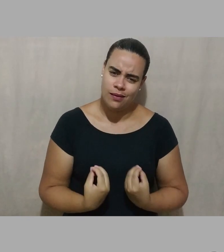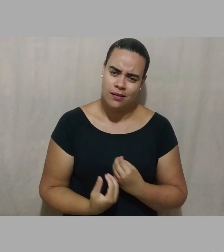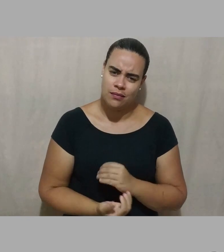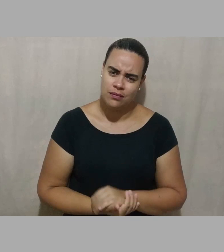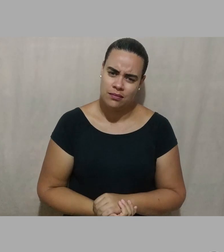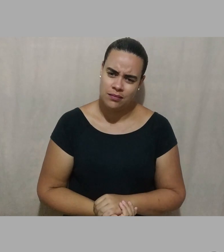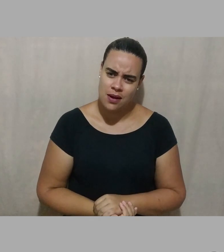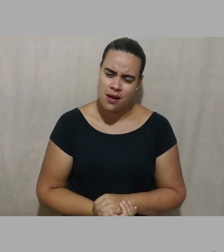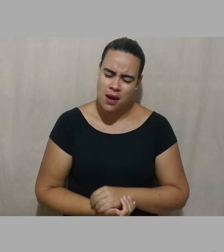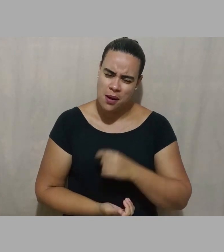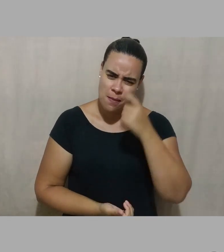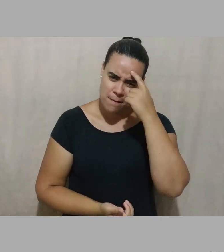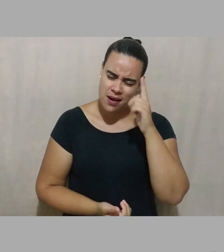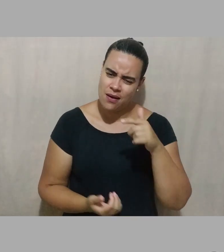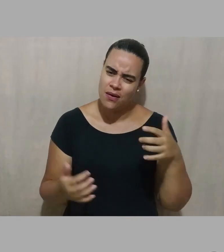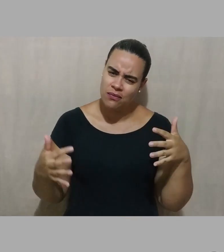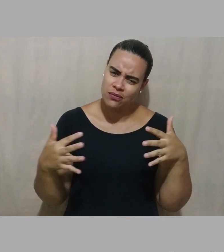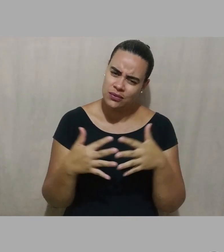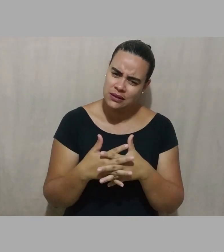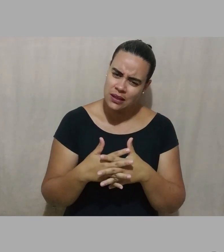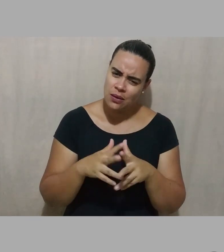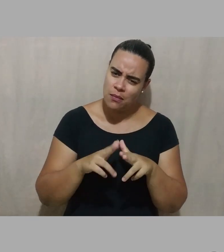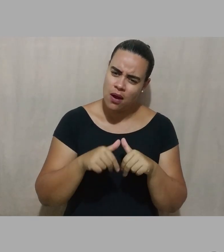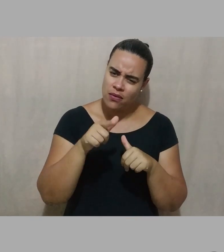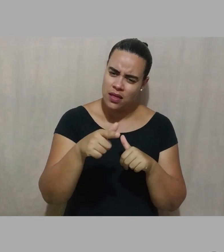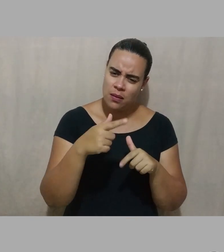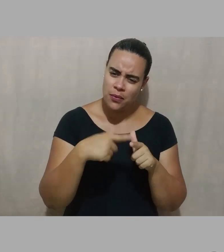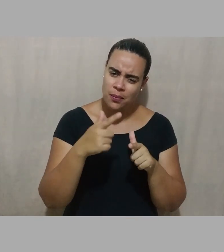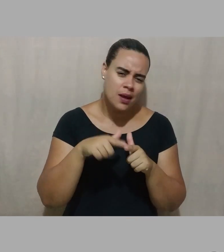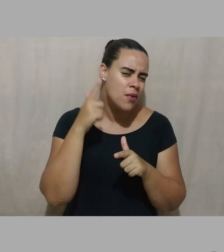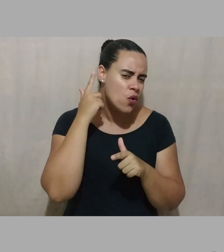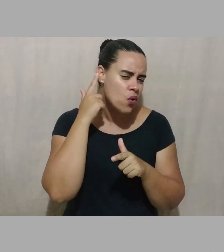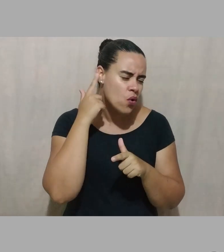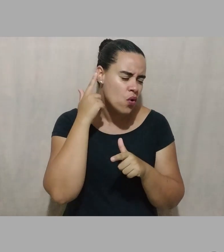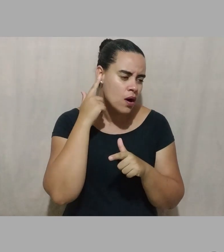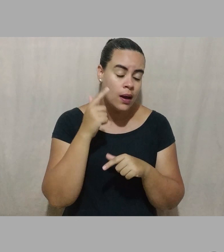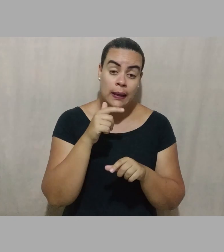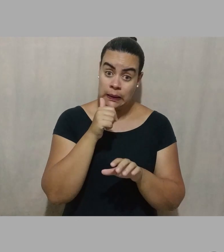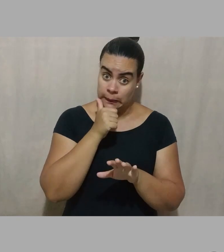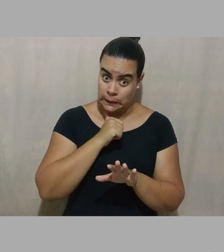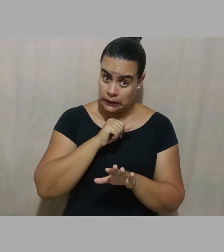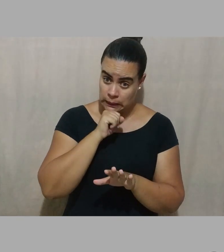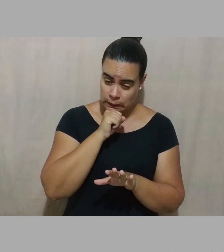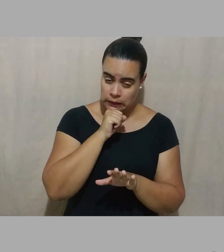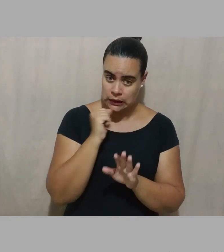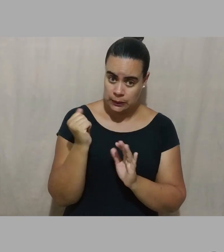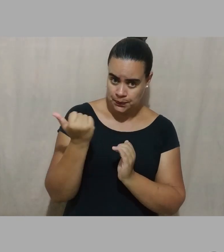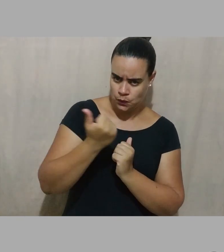Insistindo que tudo aquilo não passava de um mal-entendido, provocado pelas dificuldades auditivas do meu avô, a minha